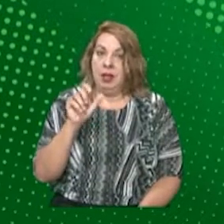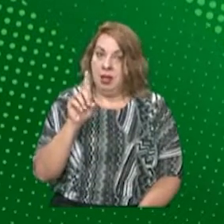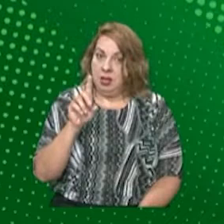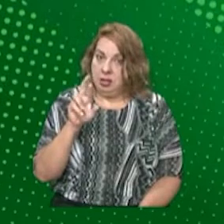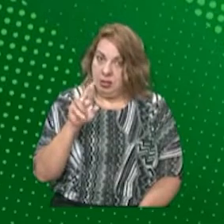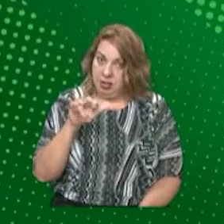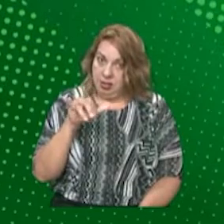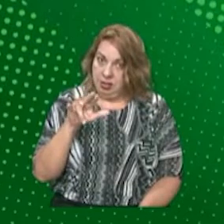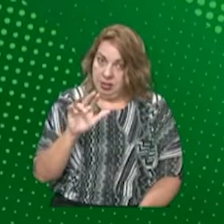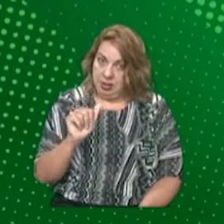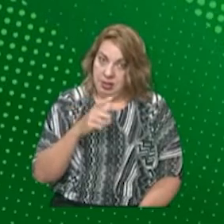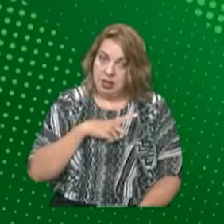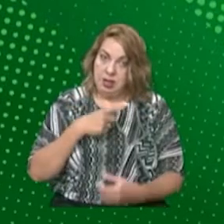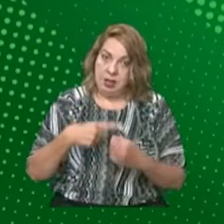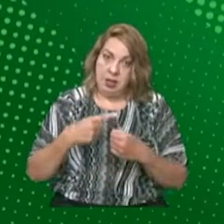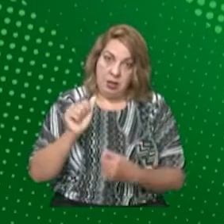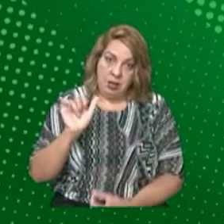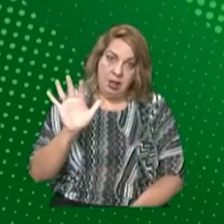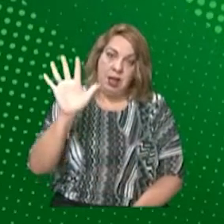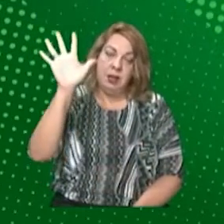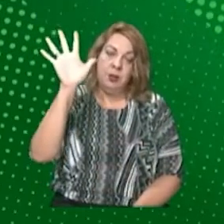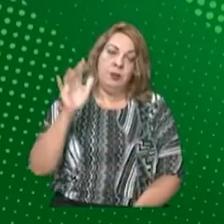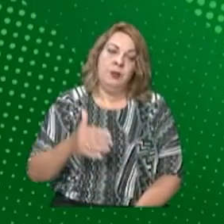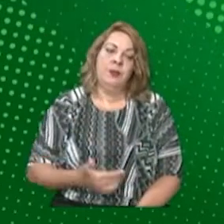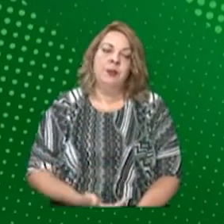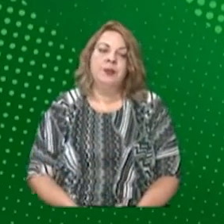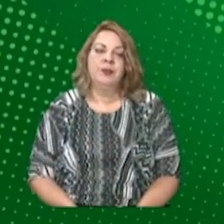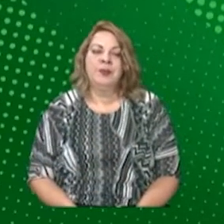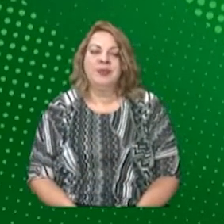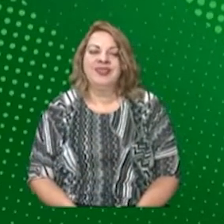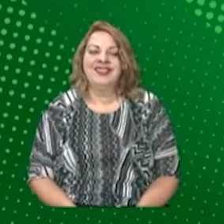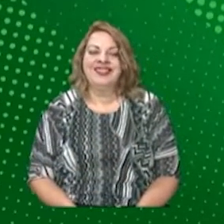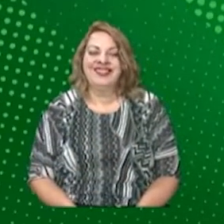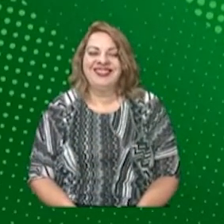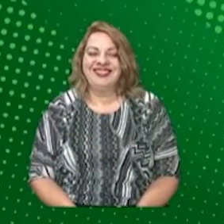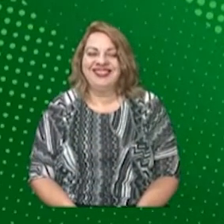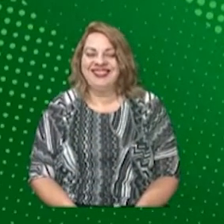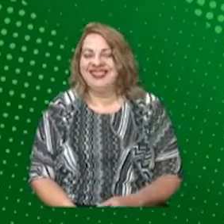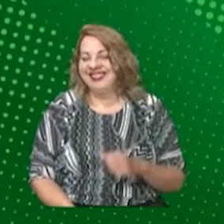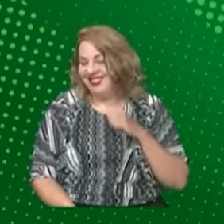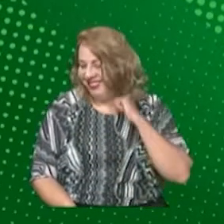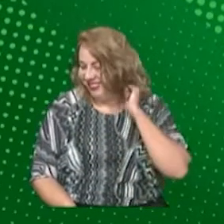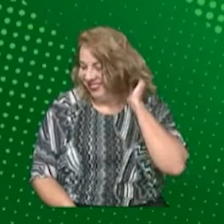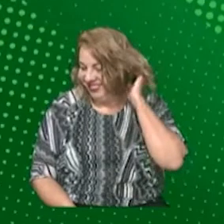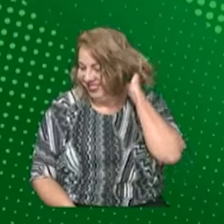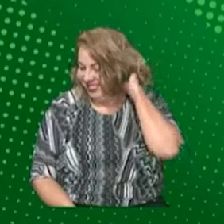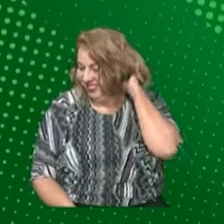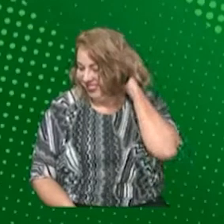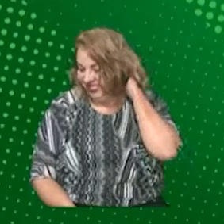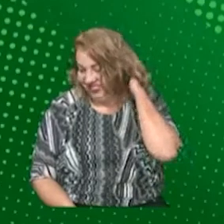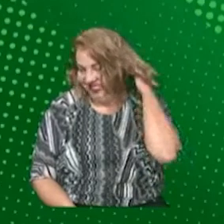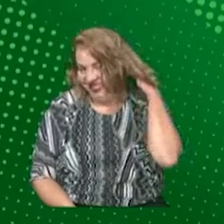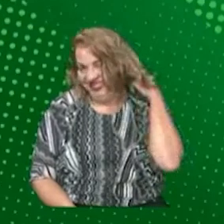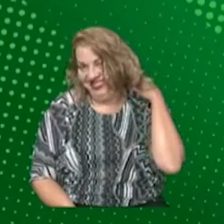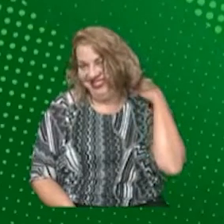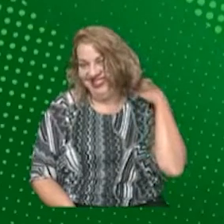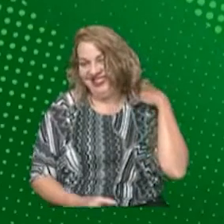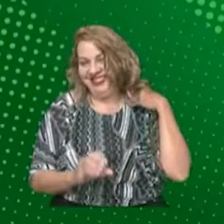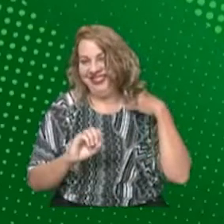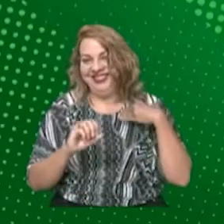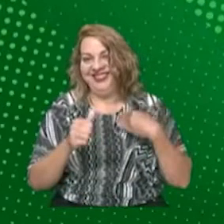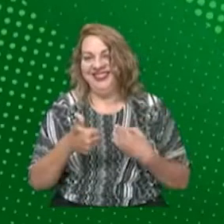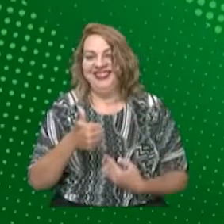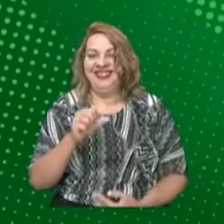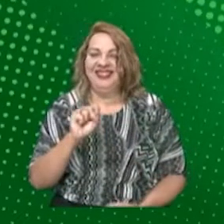Adriana, lá de Lagarto, Tenda do Mercado, com o Galego carimbando mais um contemplado da Regional Lagarto. E aqui, ó,